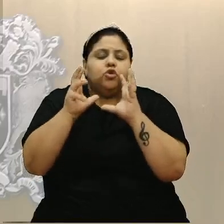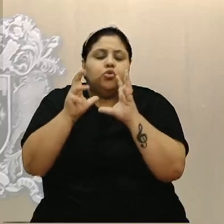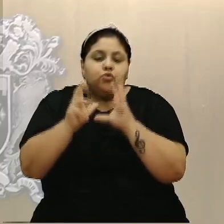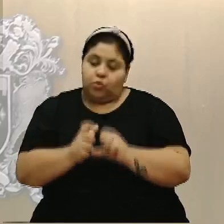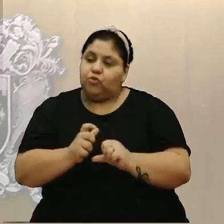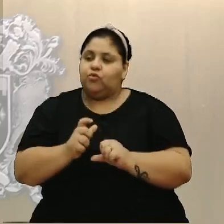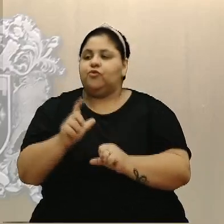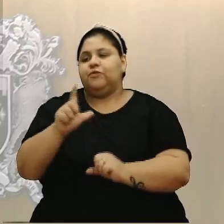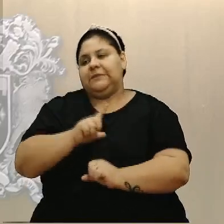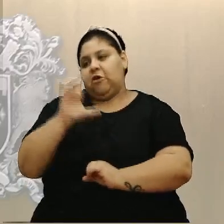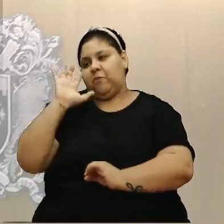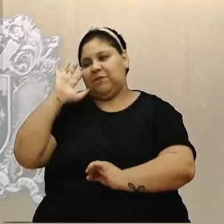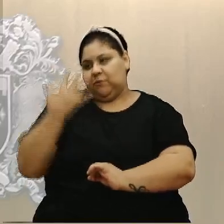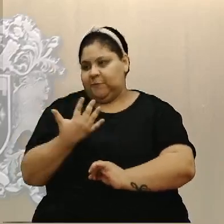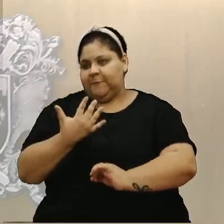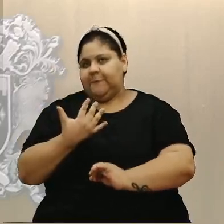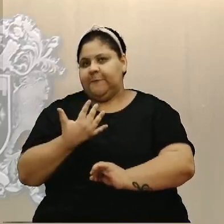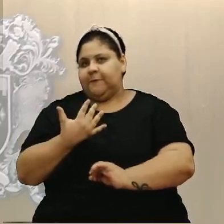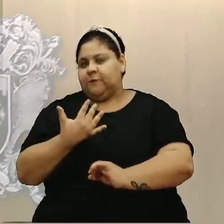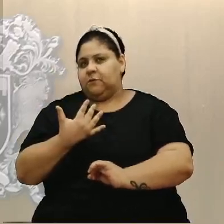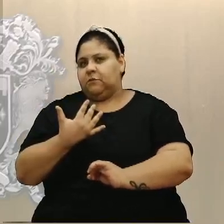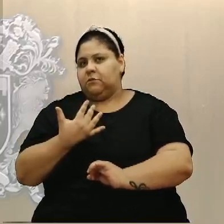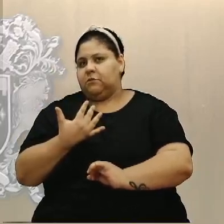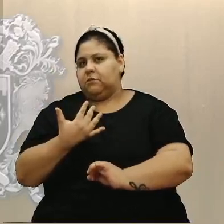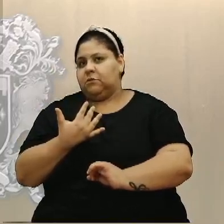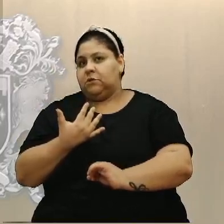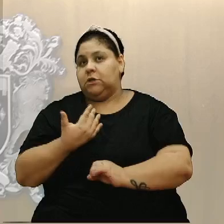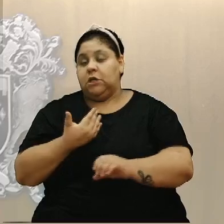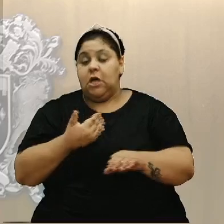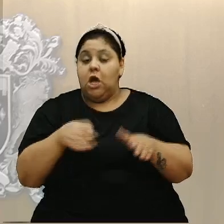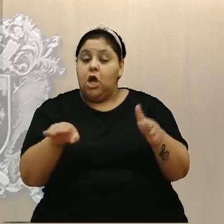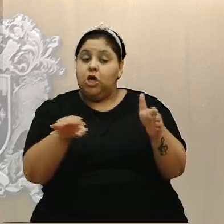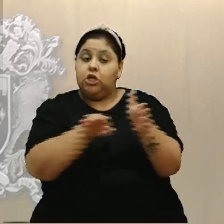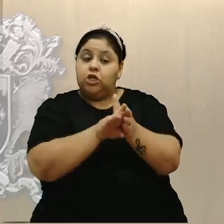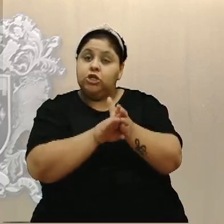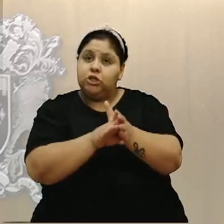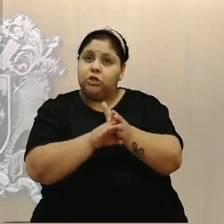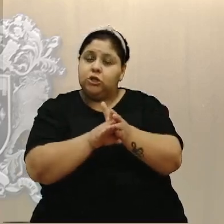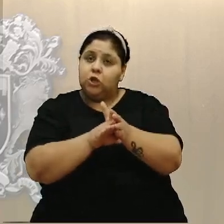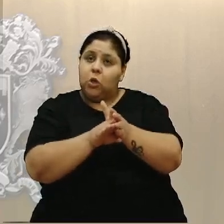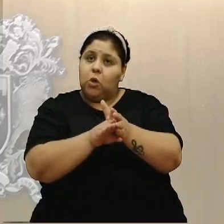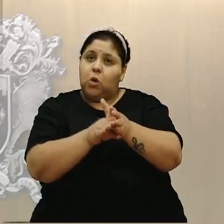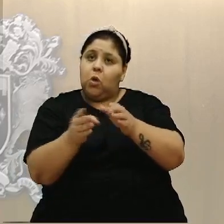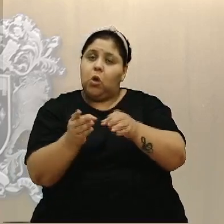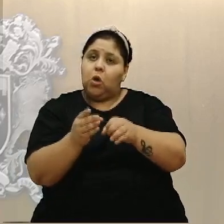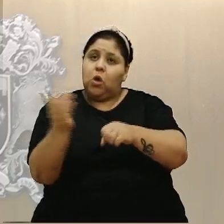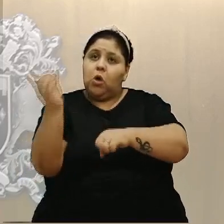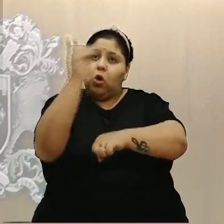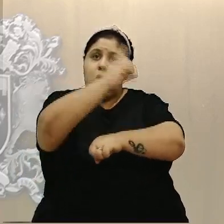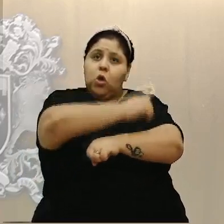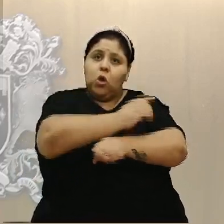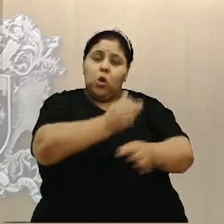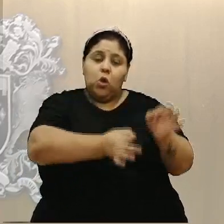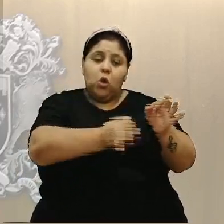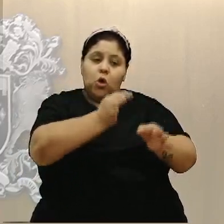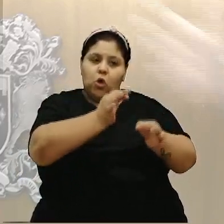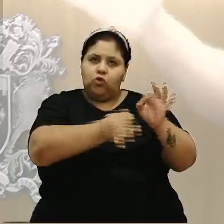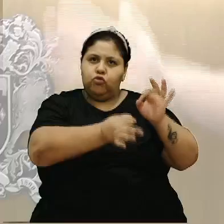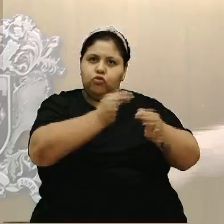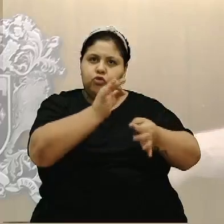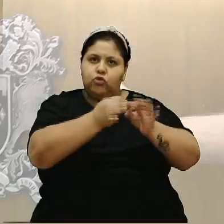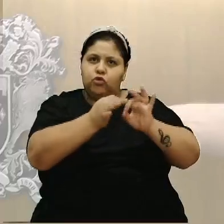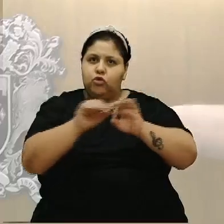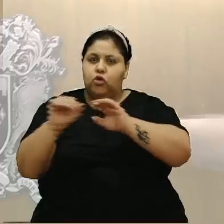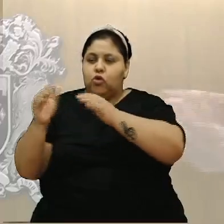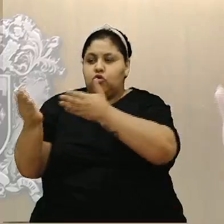há uma solução. Chegou o dia do julgamento e aquele jovem foi levado à